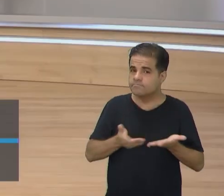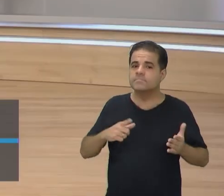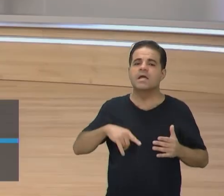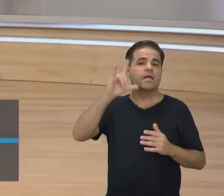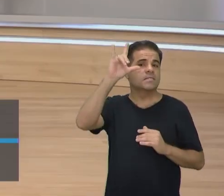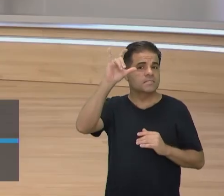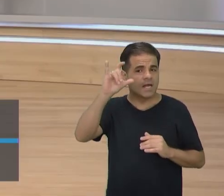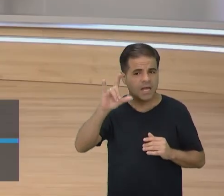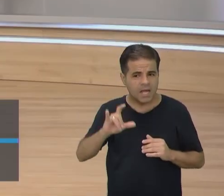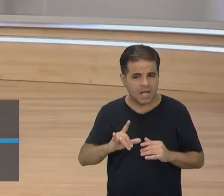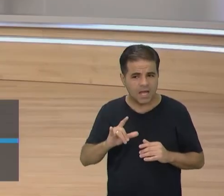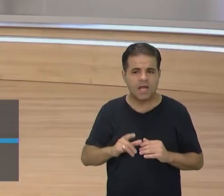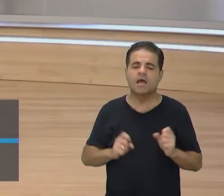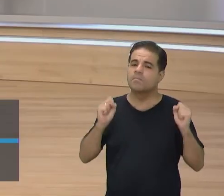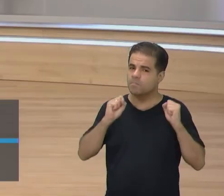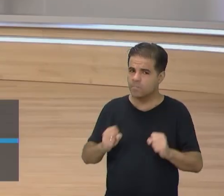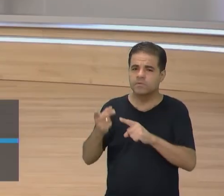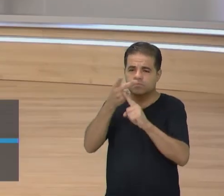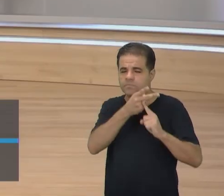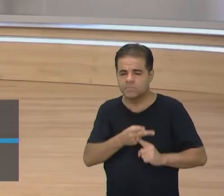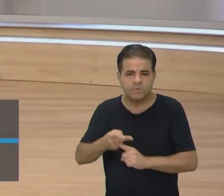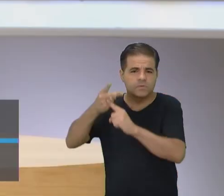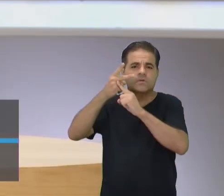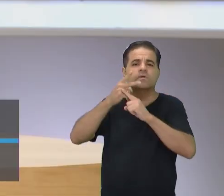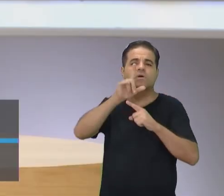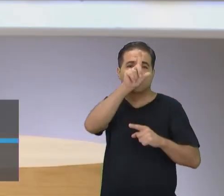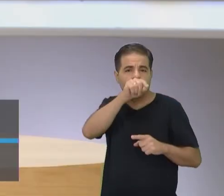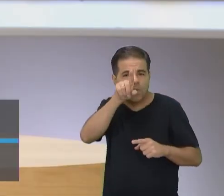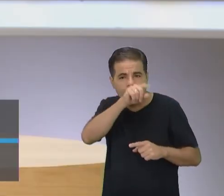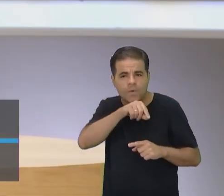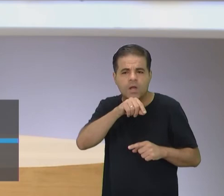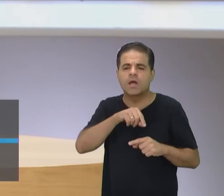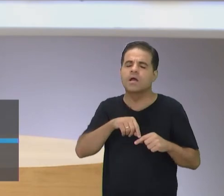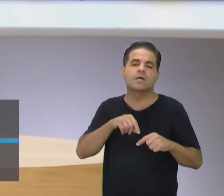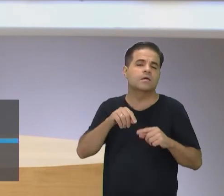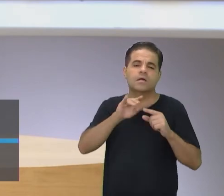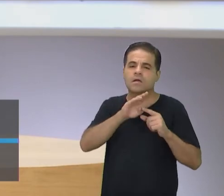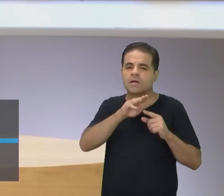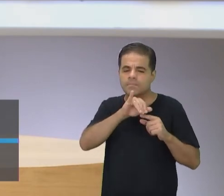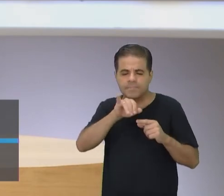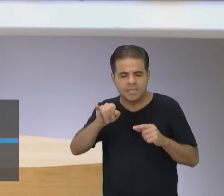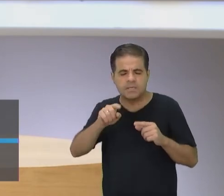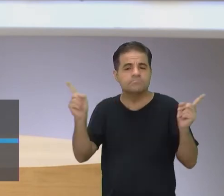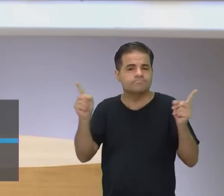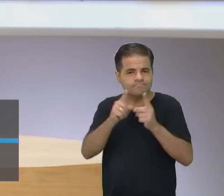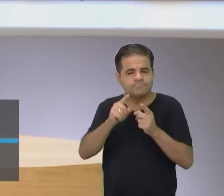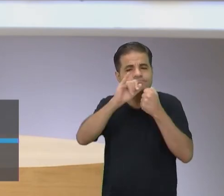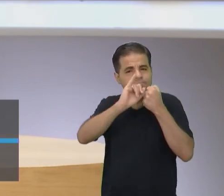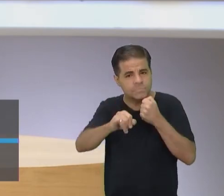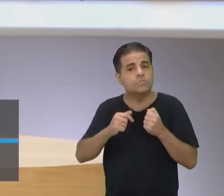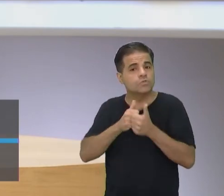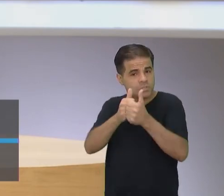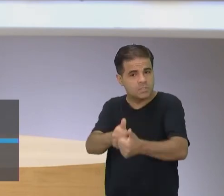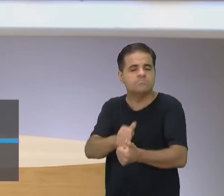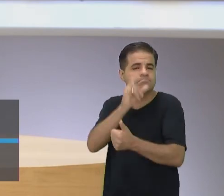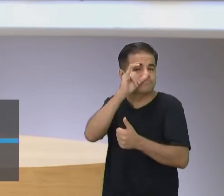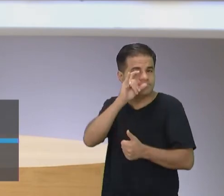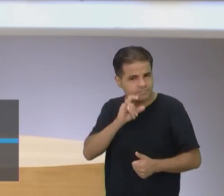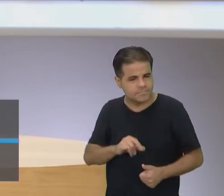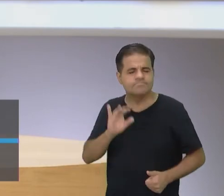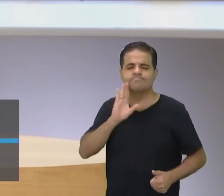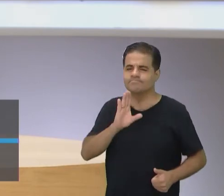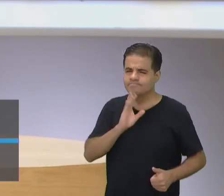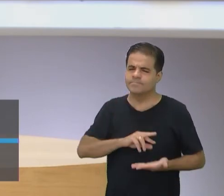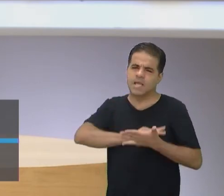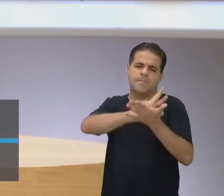Instagram, né? Mini contos, vocês podem procurar. Tem Twitter, que é só procurar lá. Mini contos, vocês vão achar. Eu tô até seguindo um no Instagram que é muito legal, né?